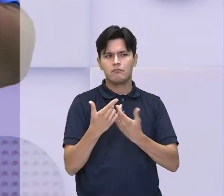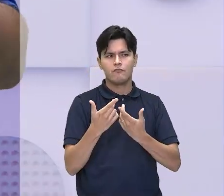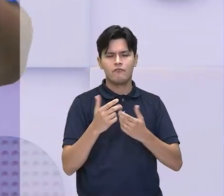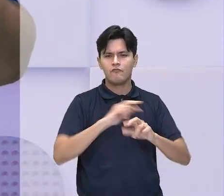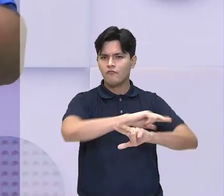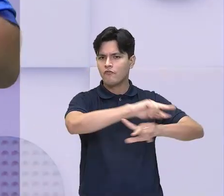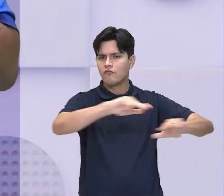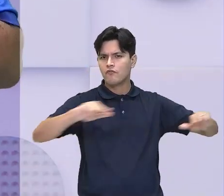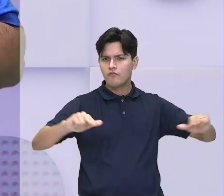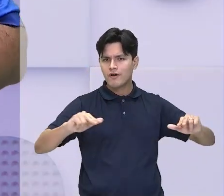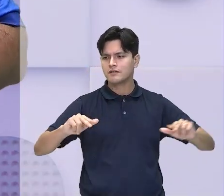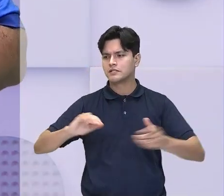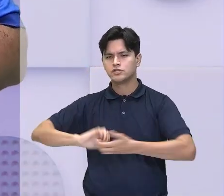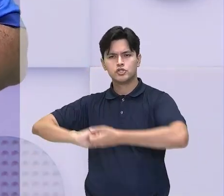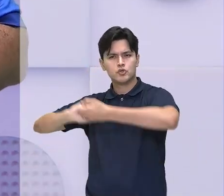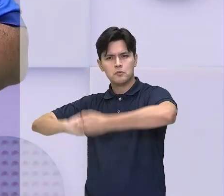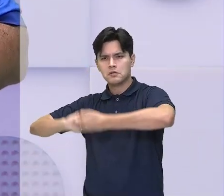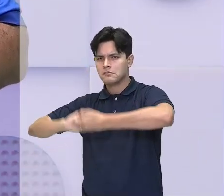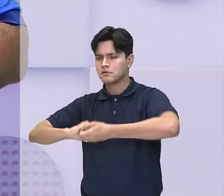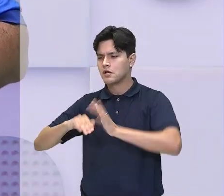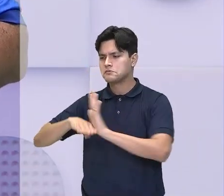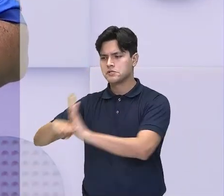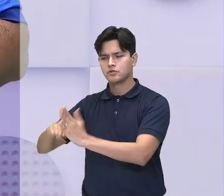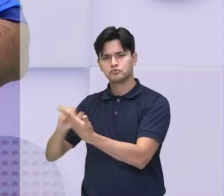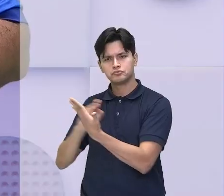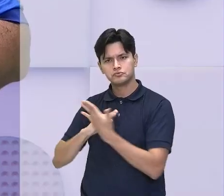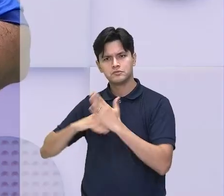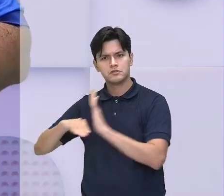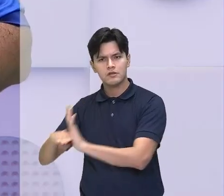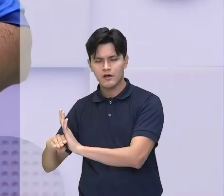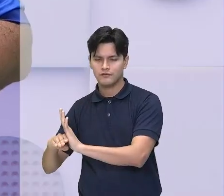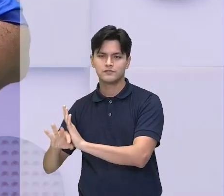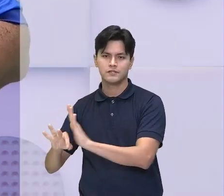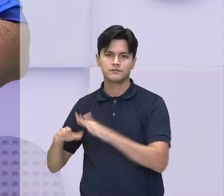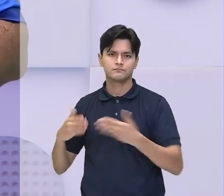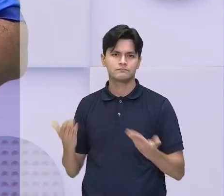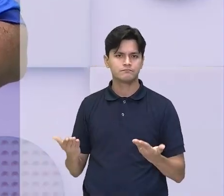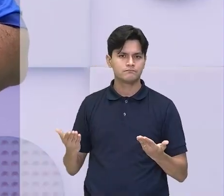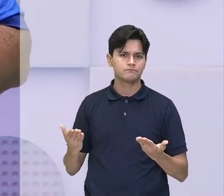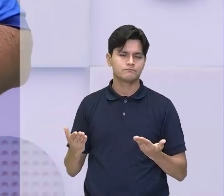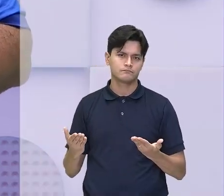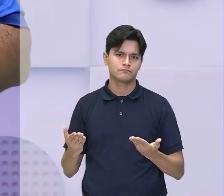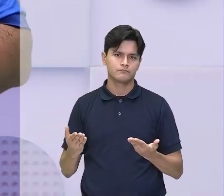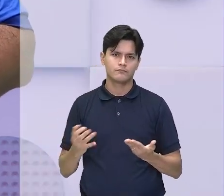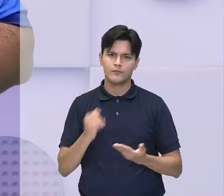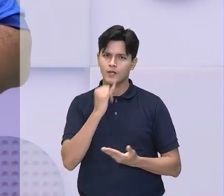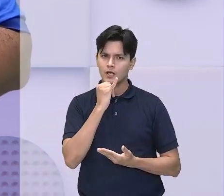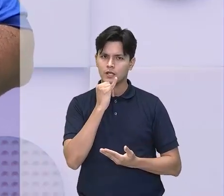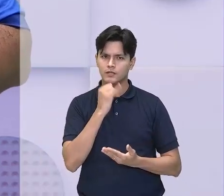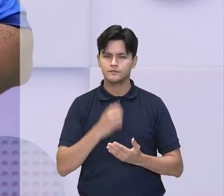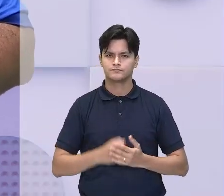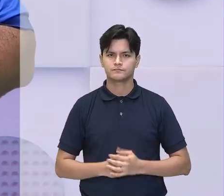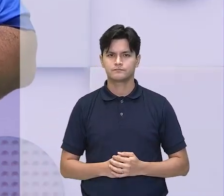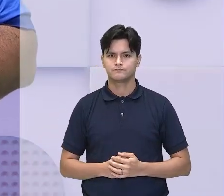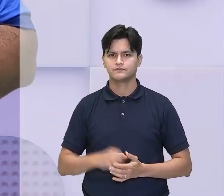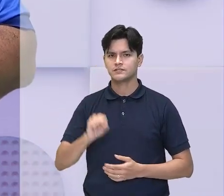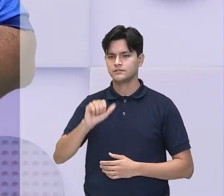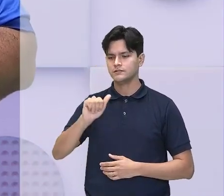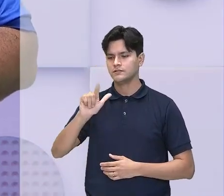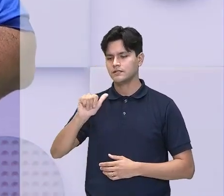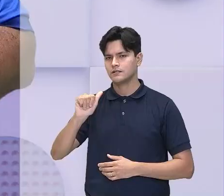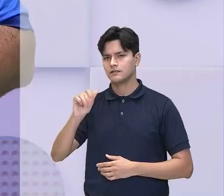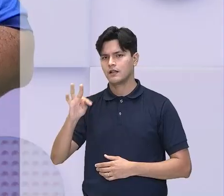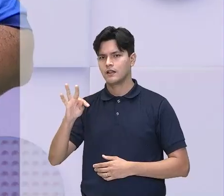e se ajudavam e eram muito solidários. Por que eu coloco isso? Porque toda oração, todo salat,